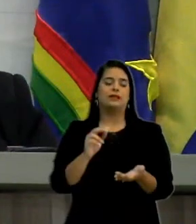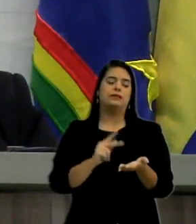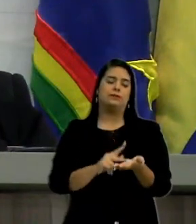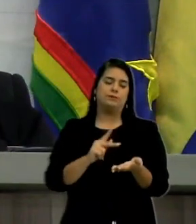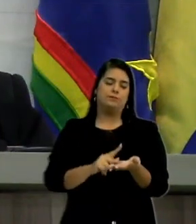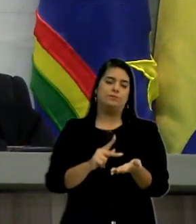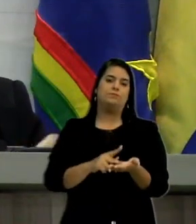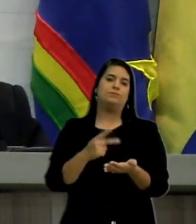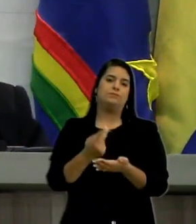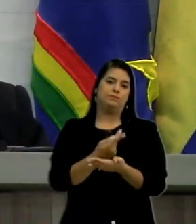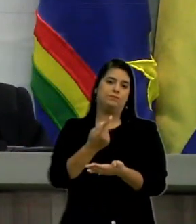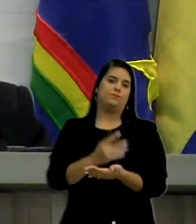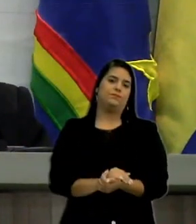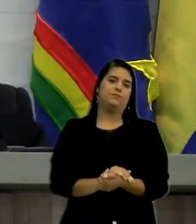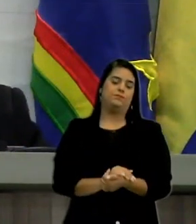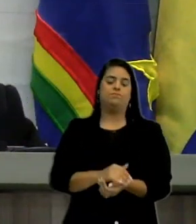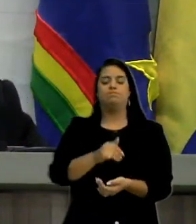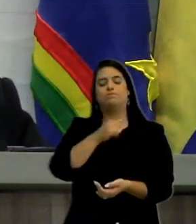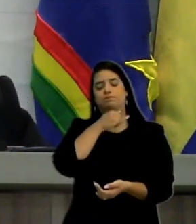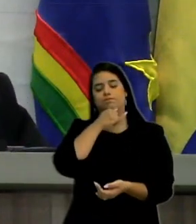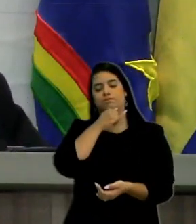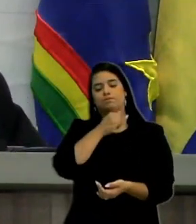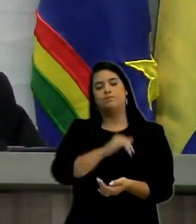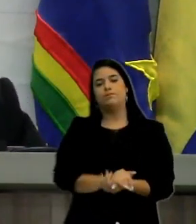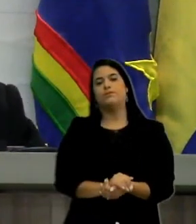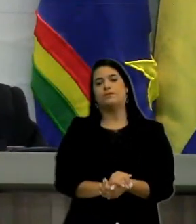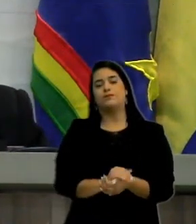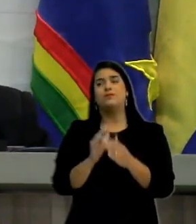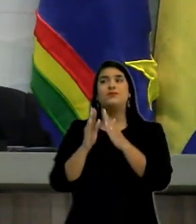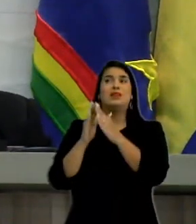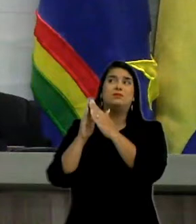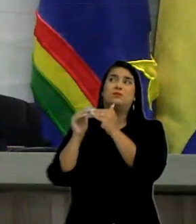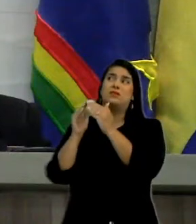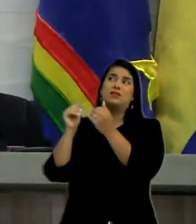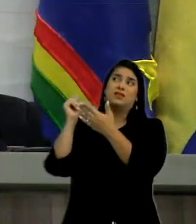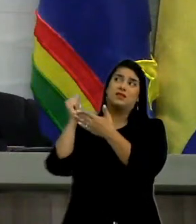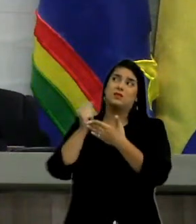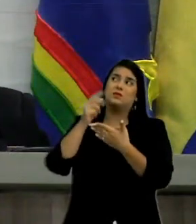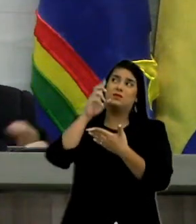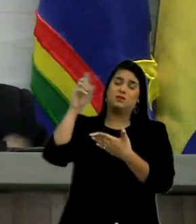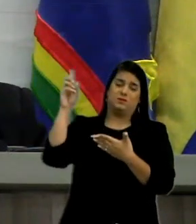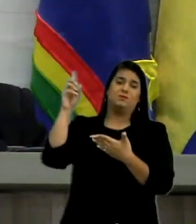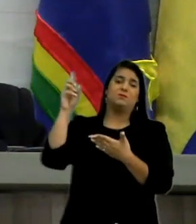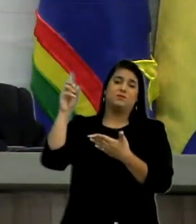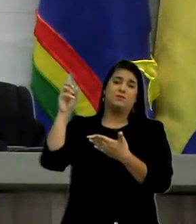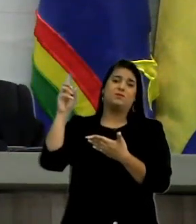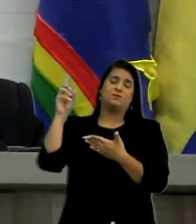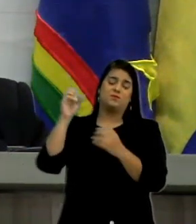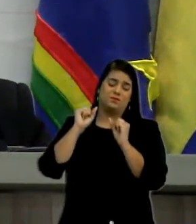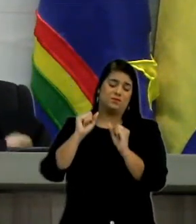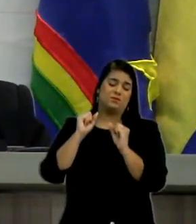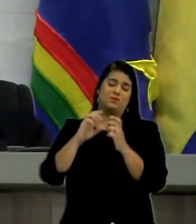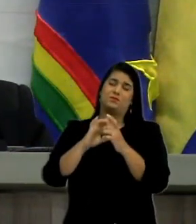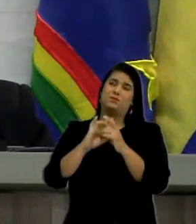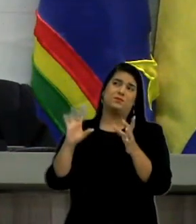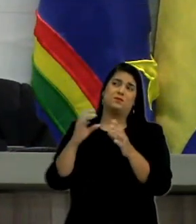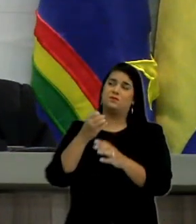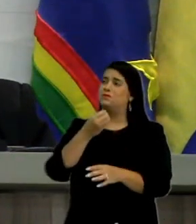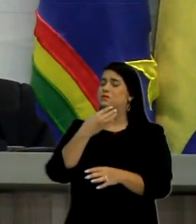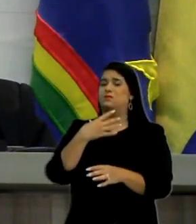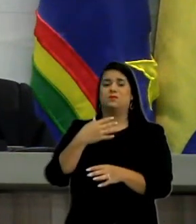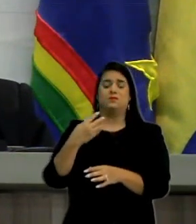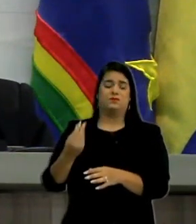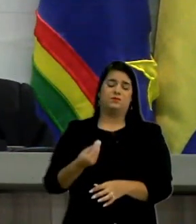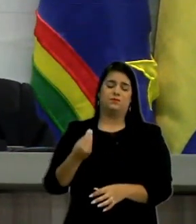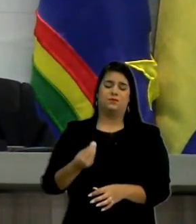realidade. Infelizmente, a gente só temos que apelar por Deus, porque só Ele é quem nos pode dar tudo de bom em nossas